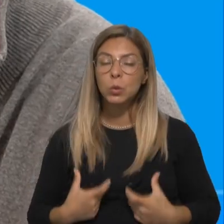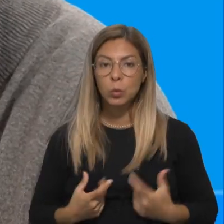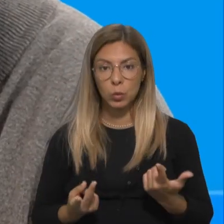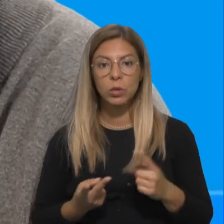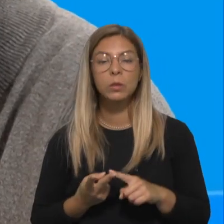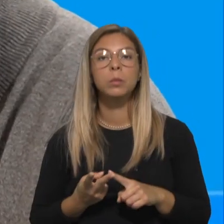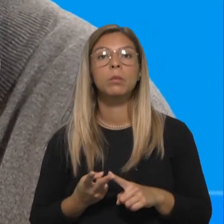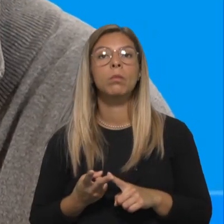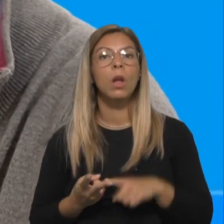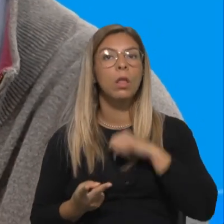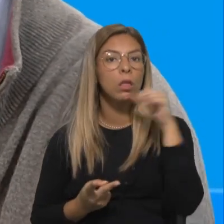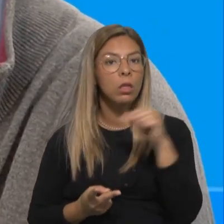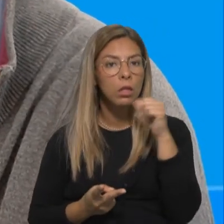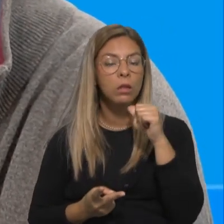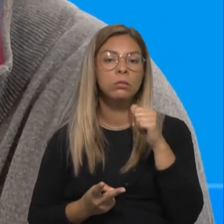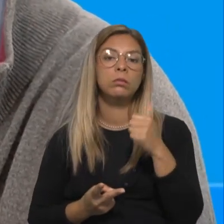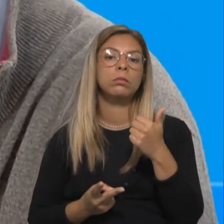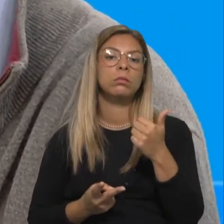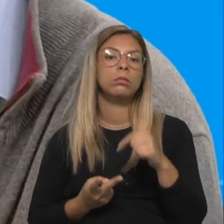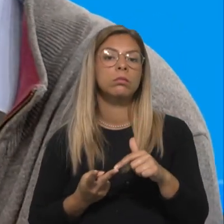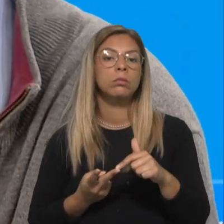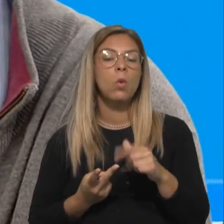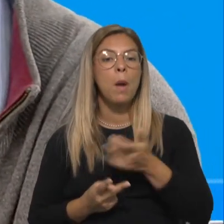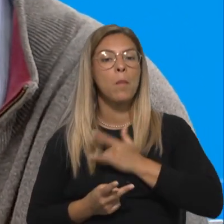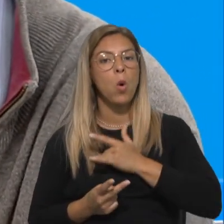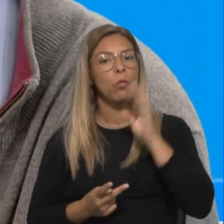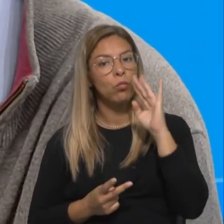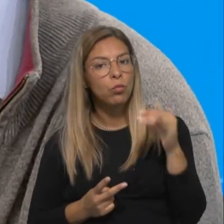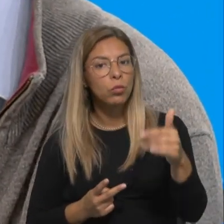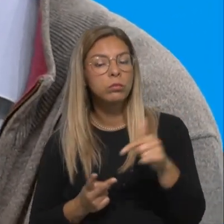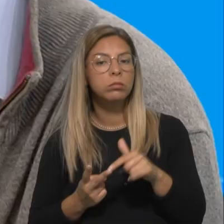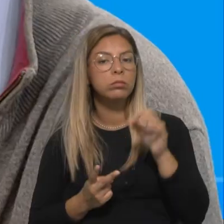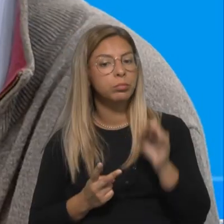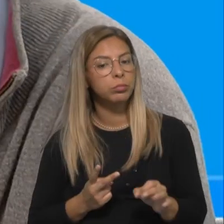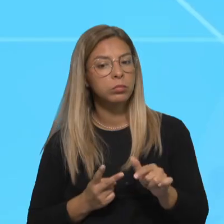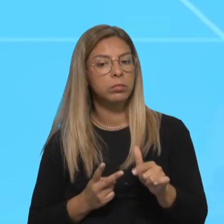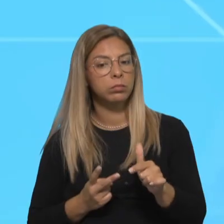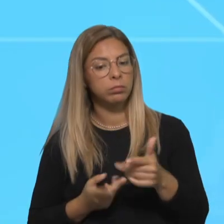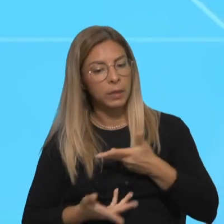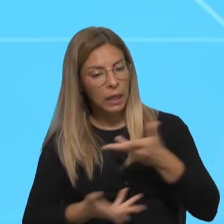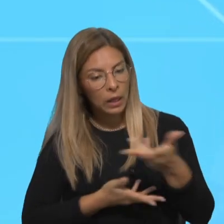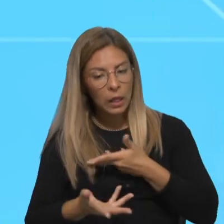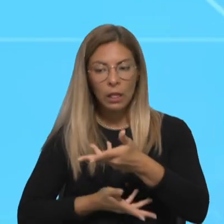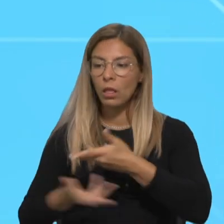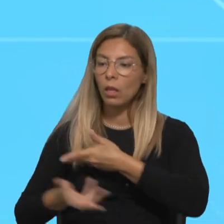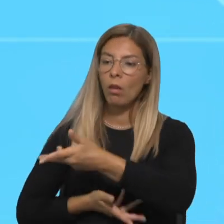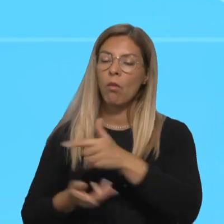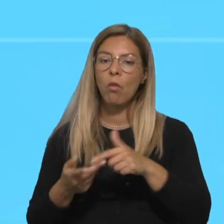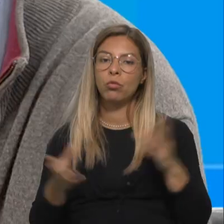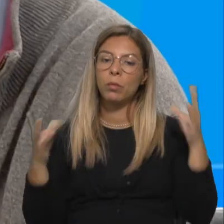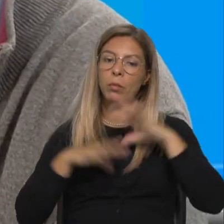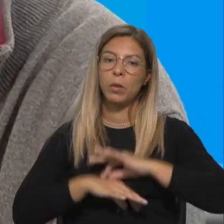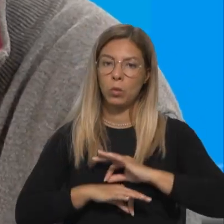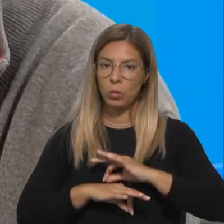reunimos-nos regularmente também, obviamente, para cultivar o amor recíproco, para a formação, para a partilha, para a formação espiritual e humana, como disse há